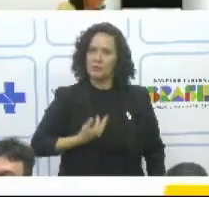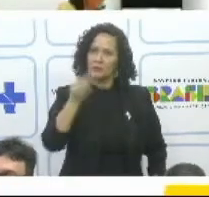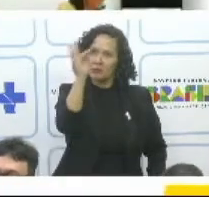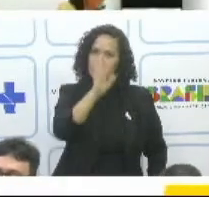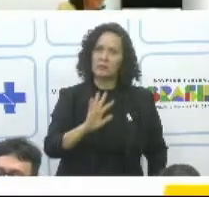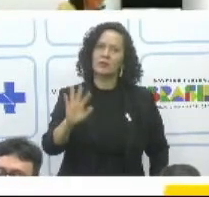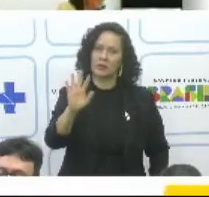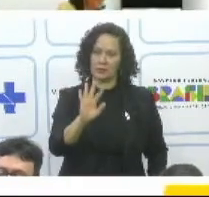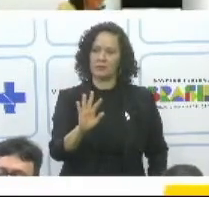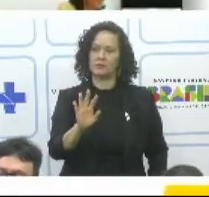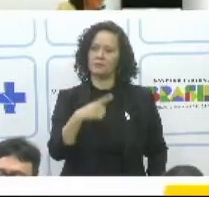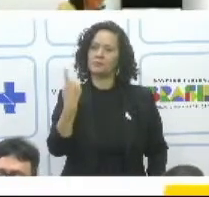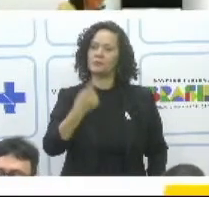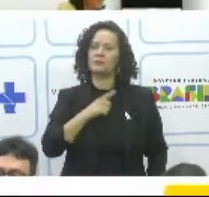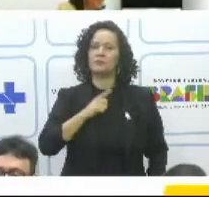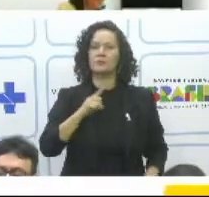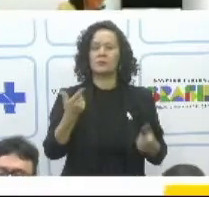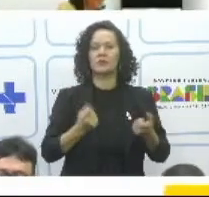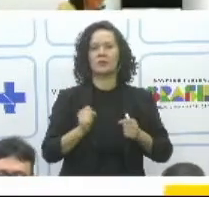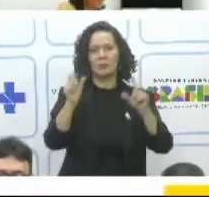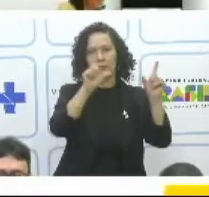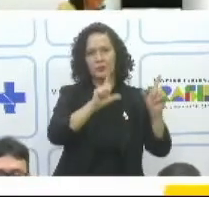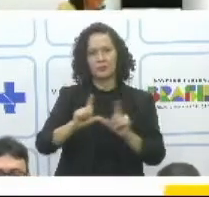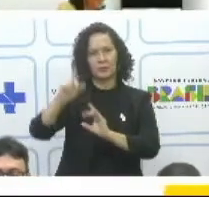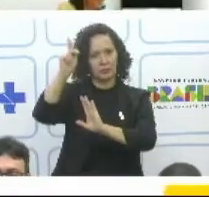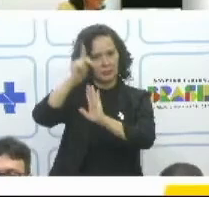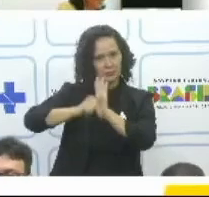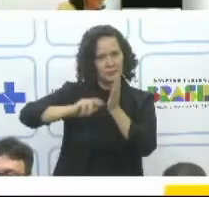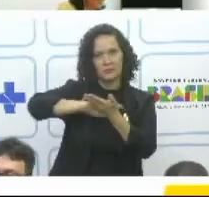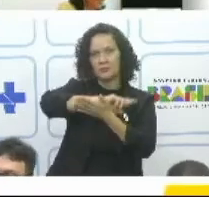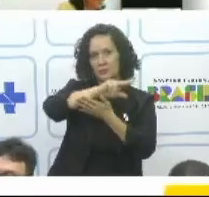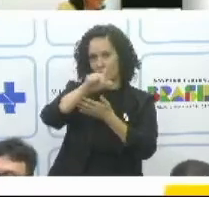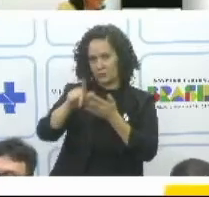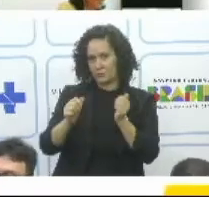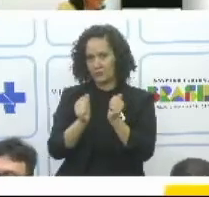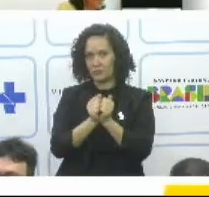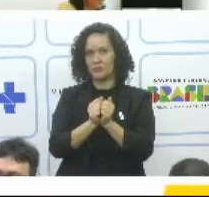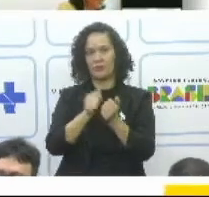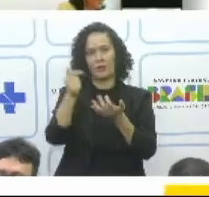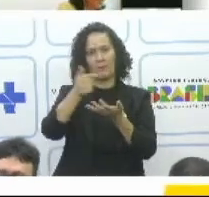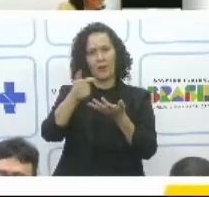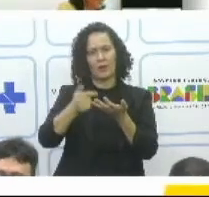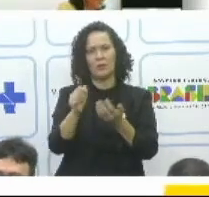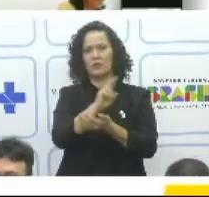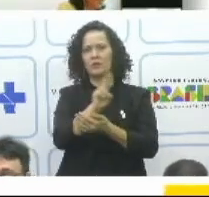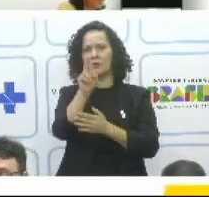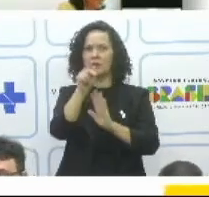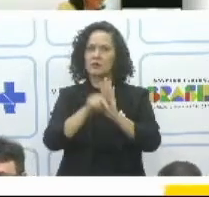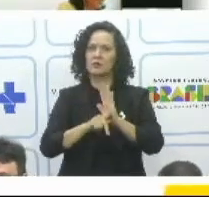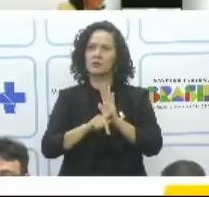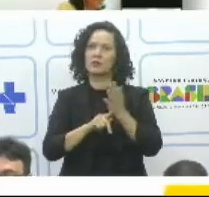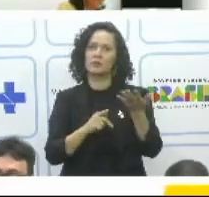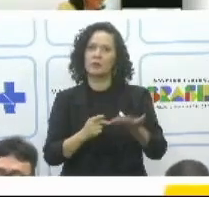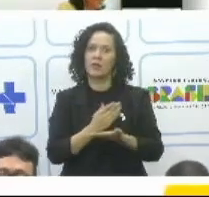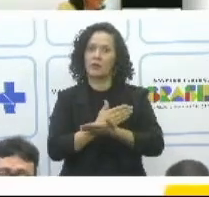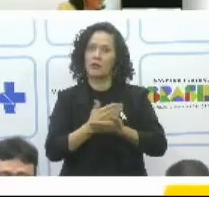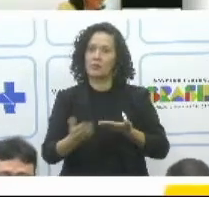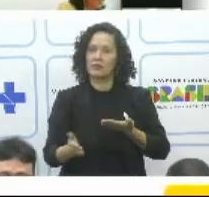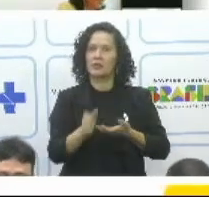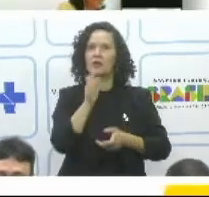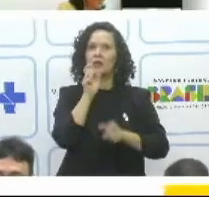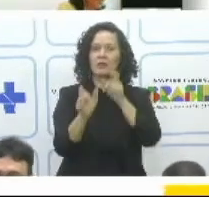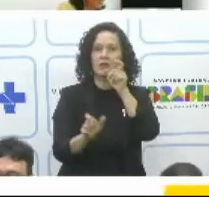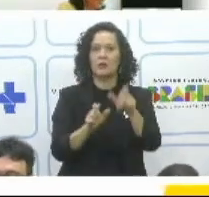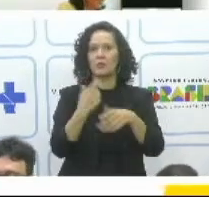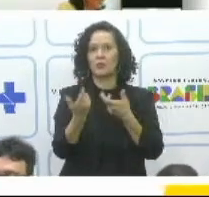federal. A gente tem um conjunto de projetos, né, que são chamados, né, a partir de termos de